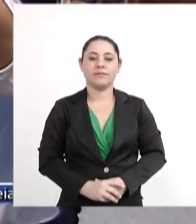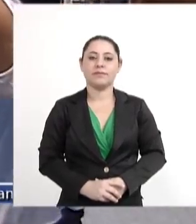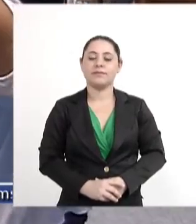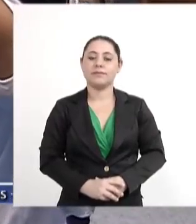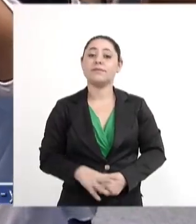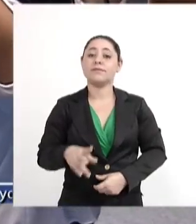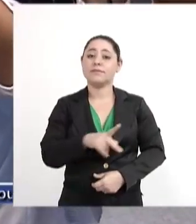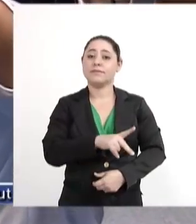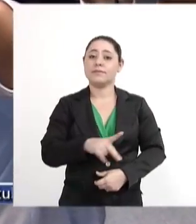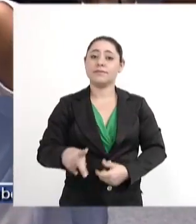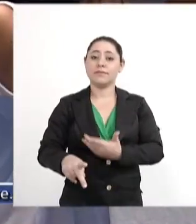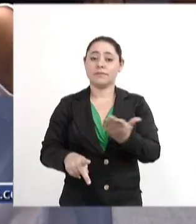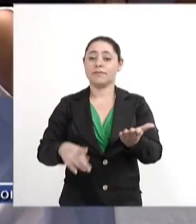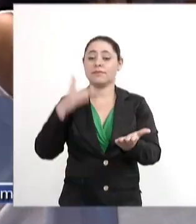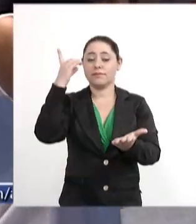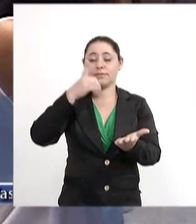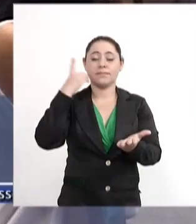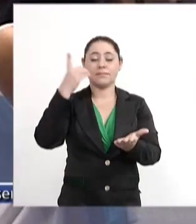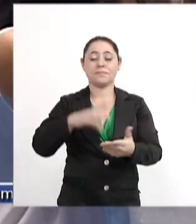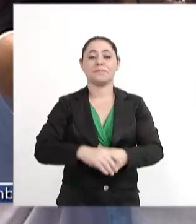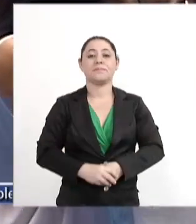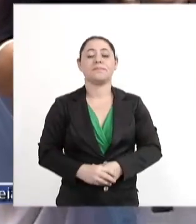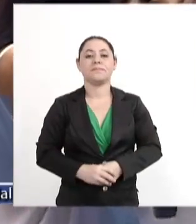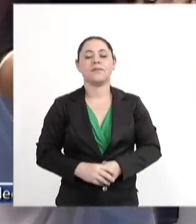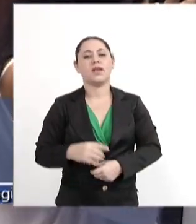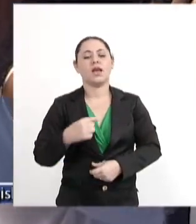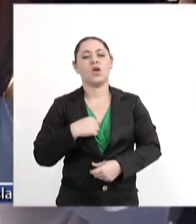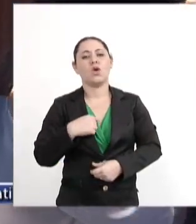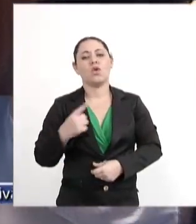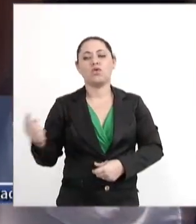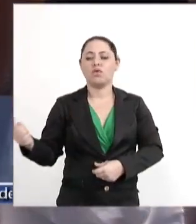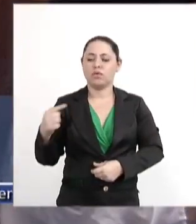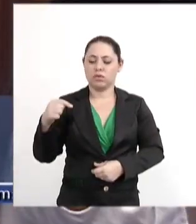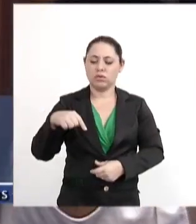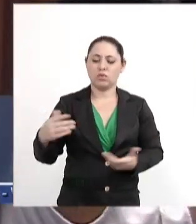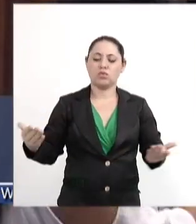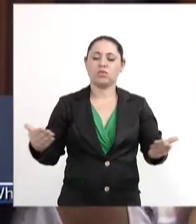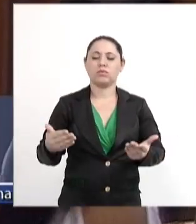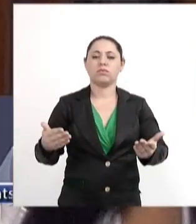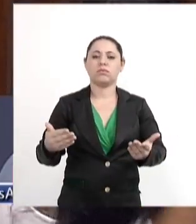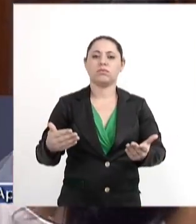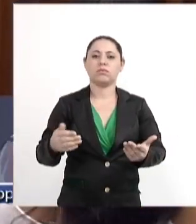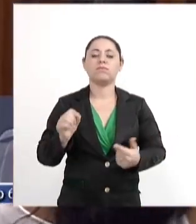Senhor presidente, senhores deputados, eu venho aqui para